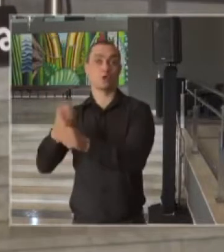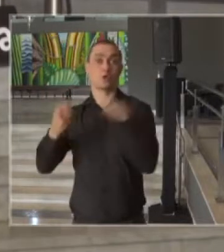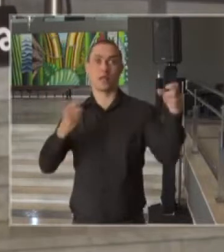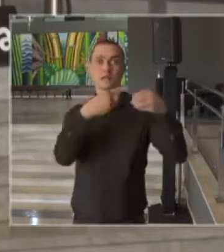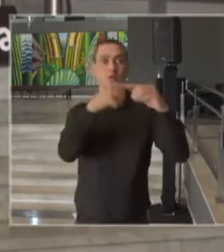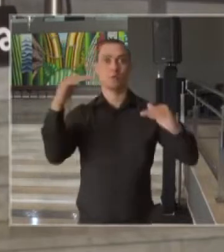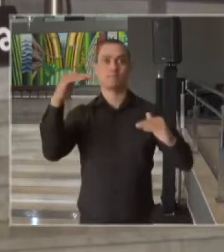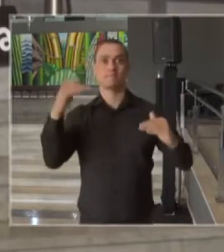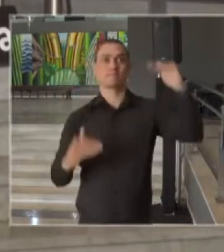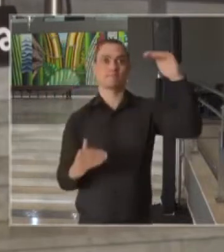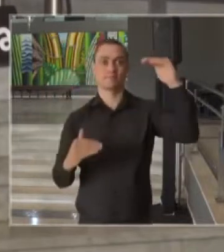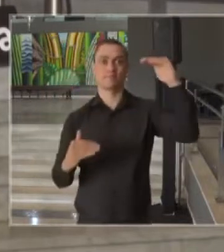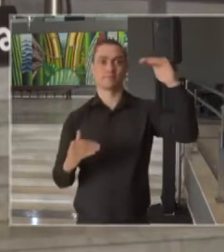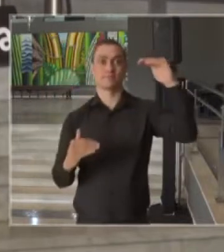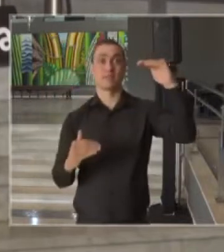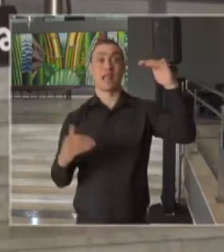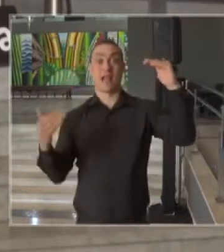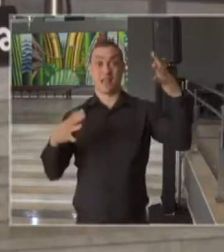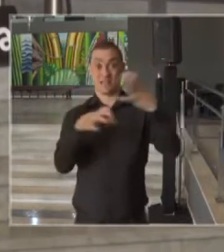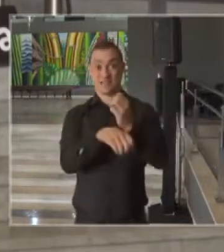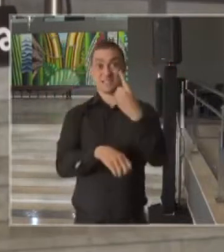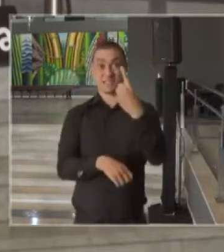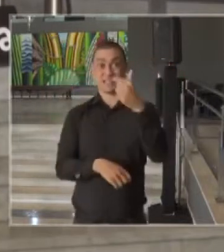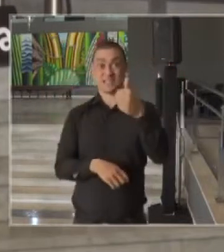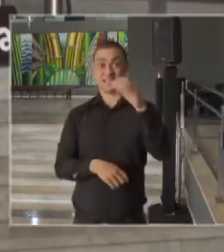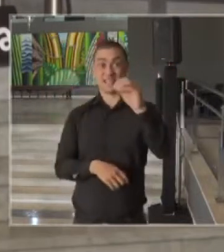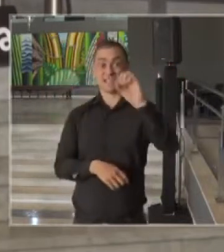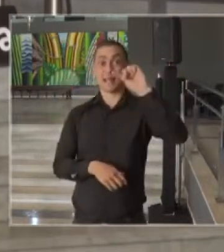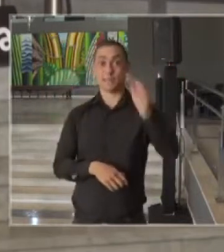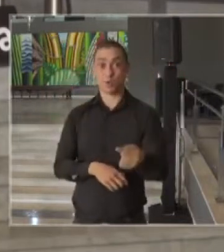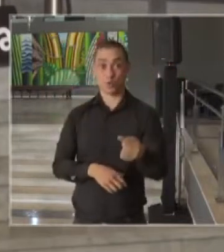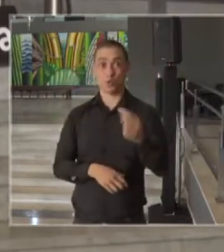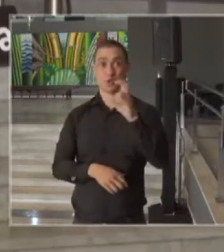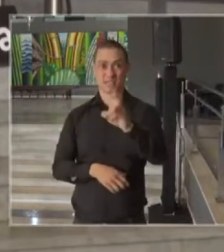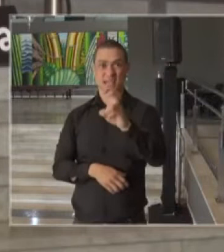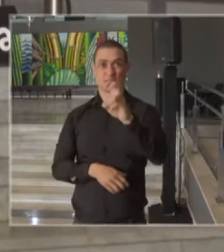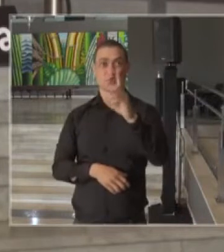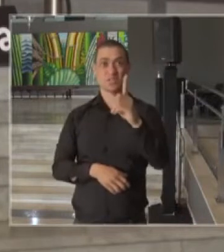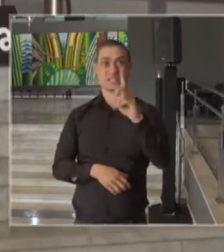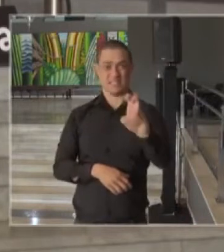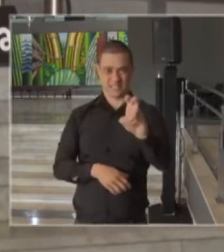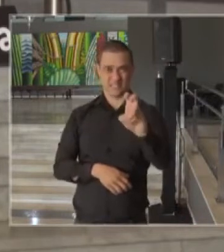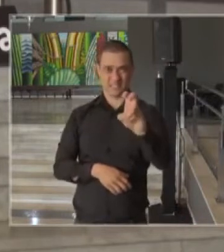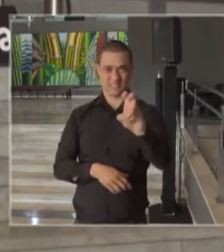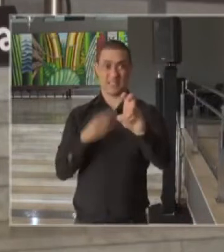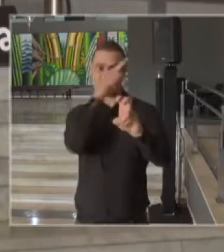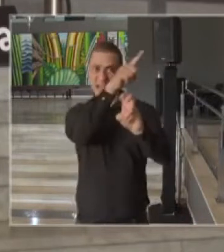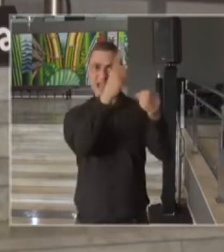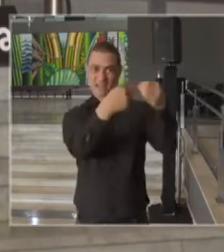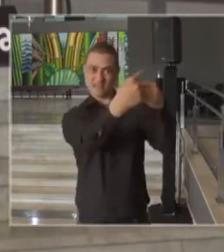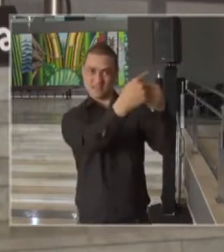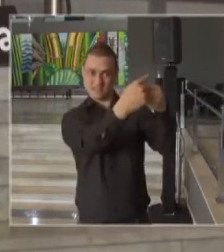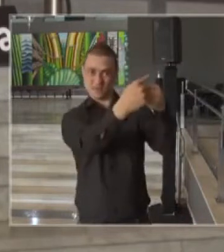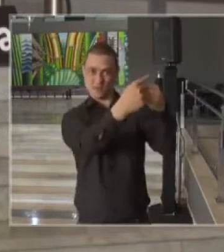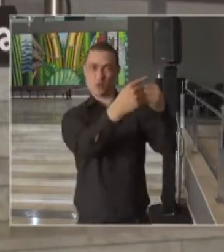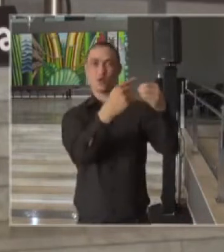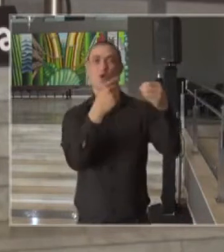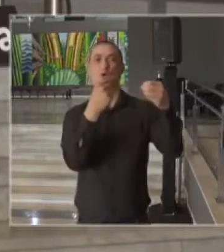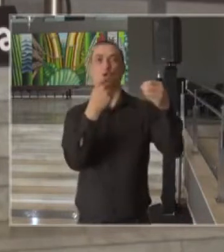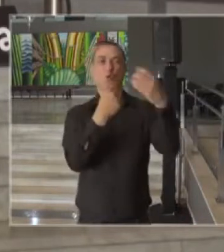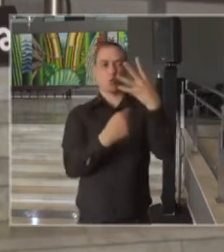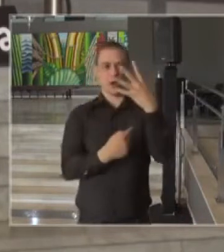até agora na pandemia nós temos 170 1515 casos no interior do estado